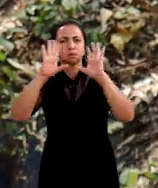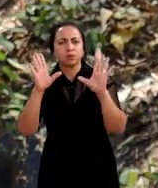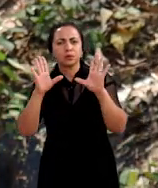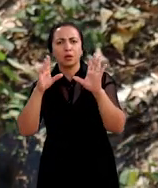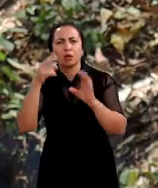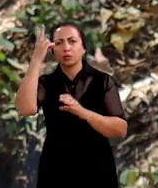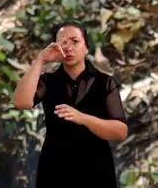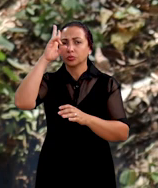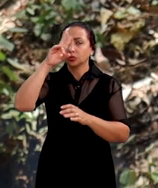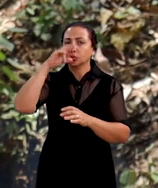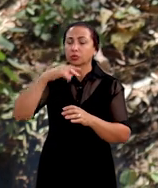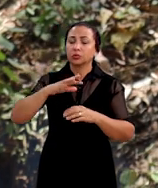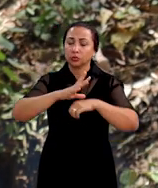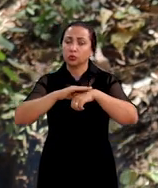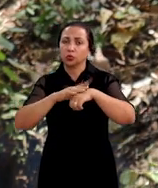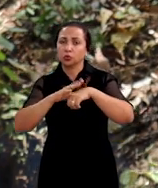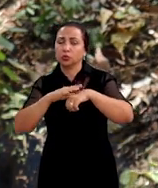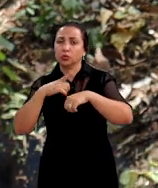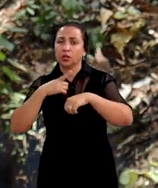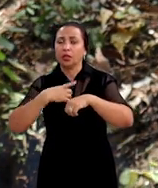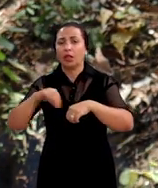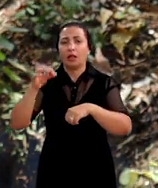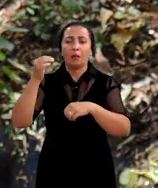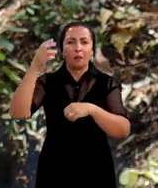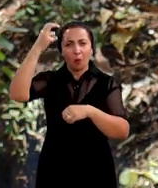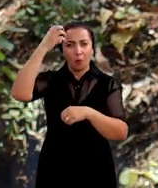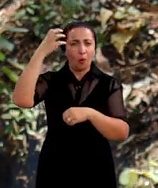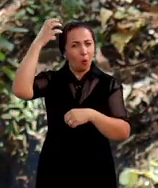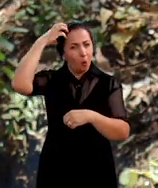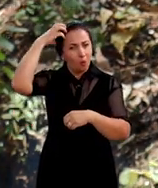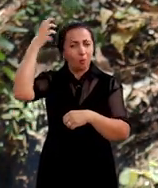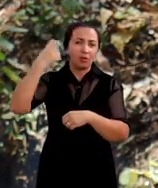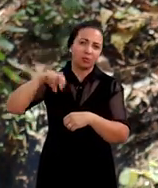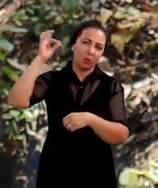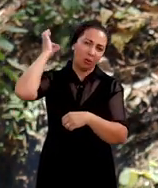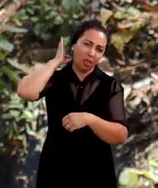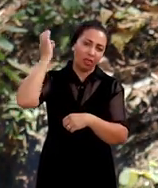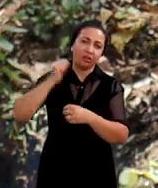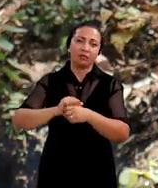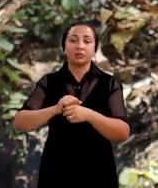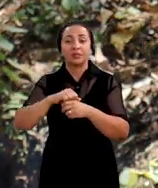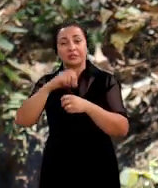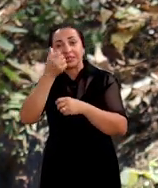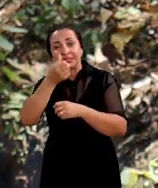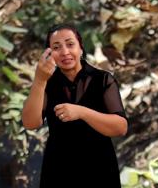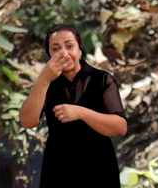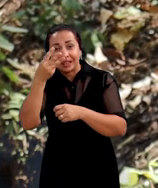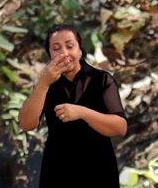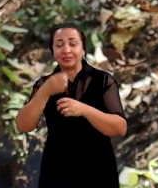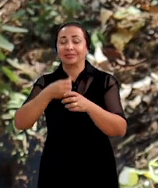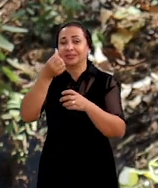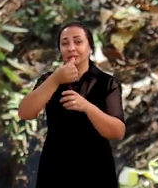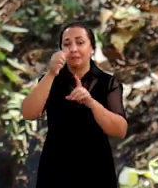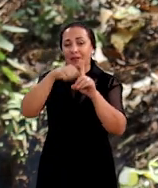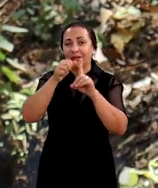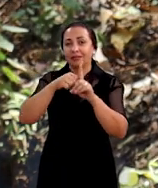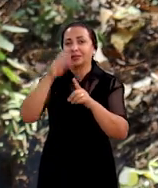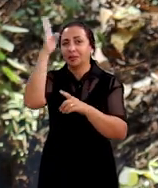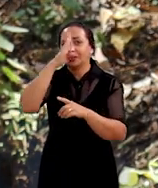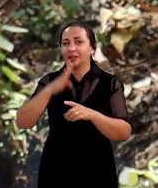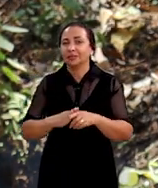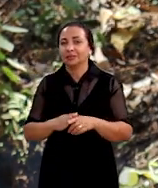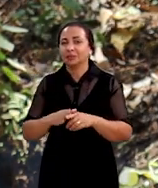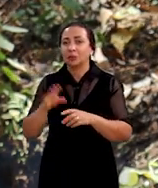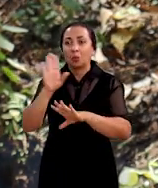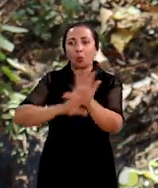A explosão de casos de doenças transmitidas pelo mosquito Aedes aegypti nos primeiros 6 meses de 2022 no Brasil reacendeu